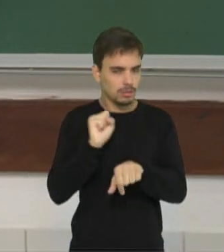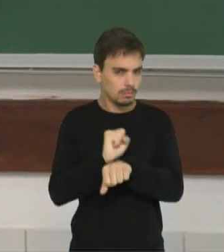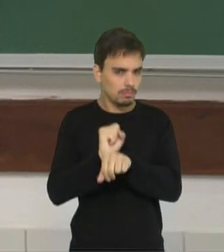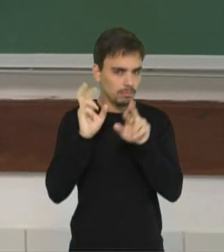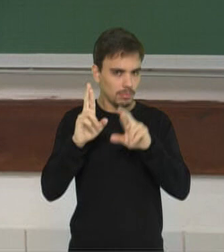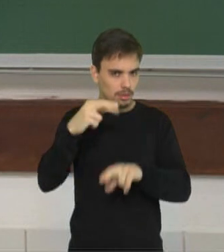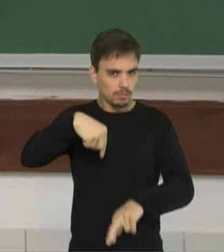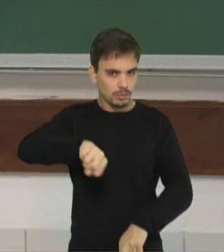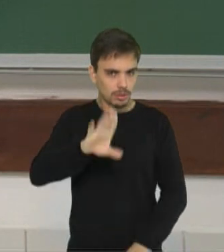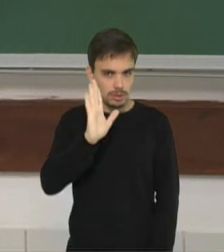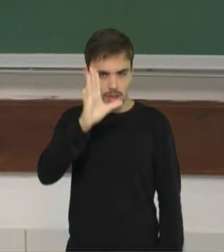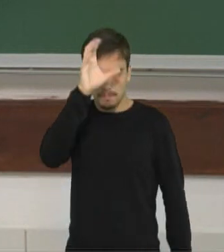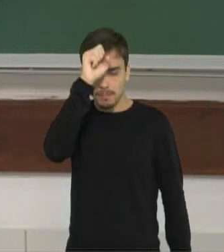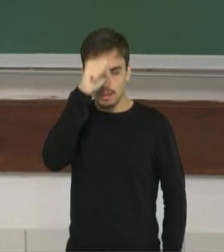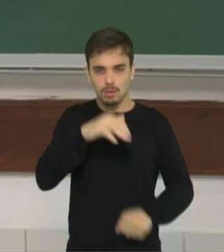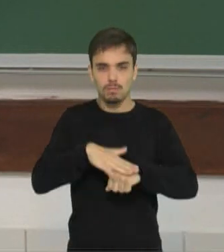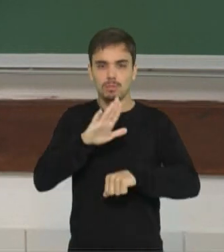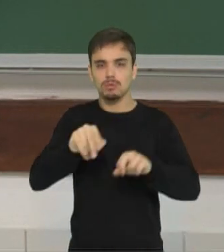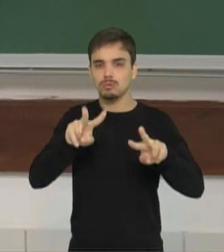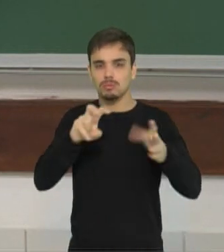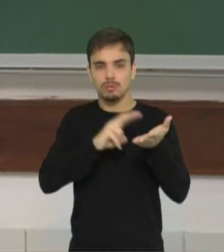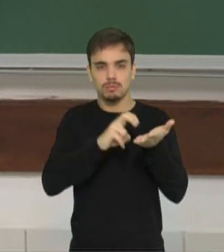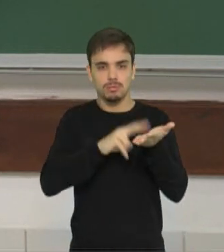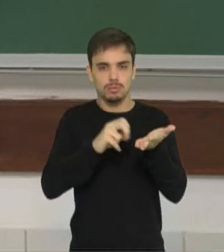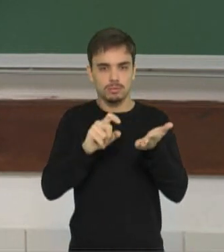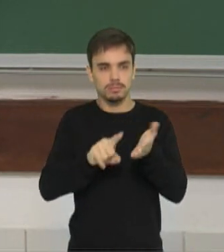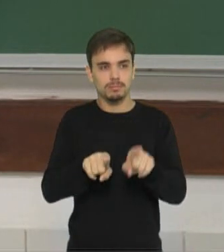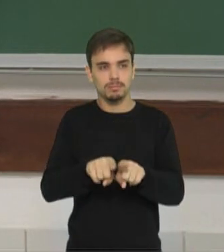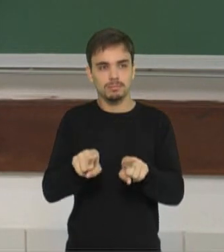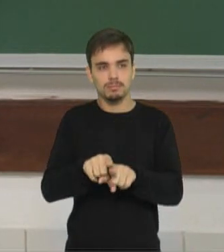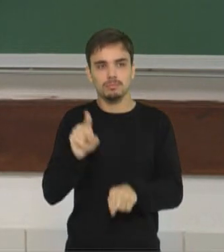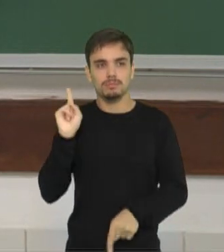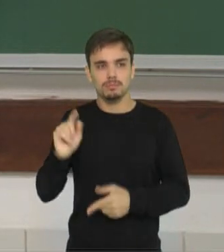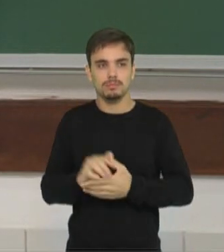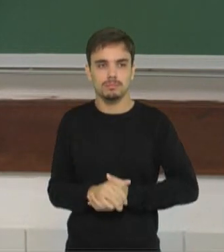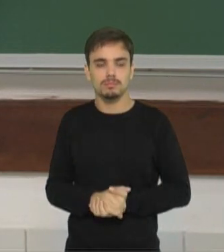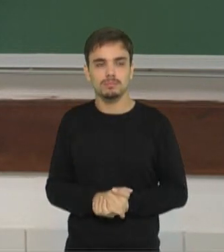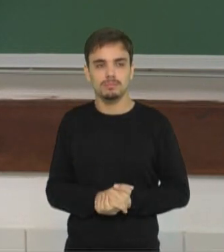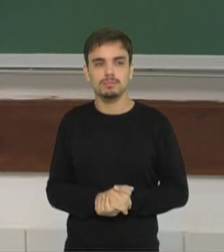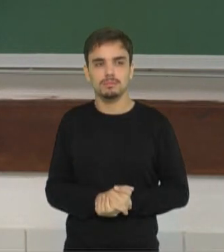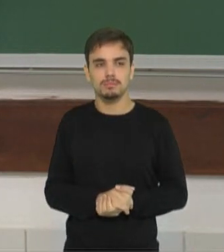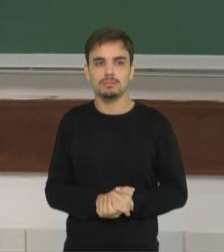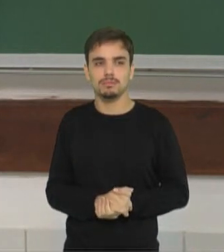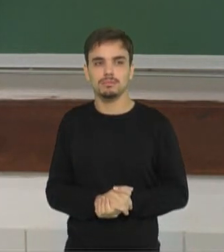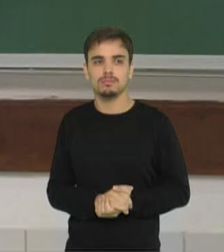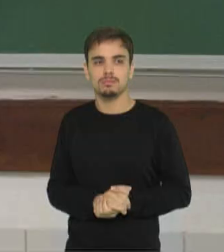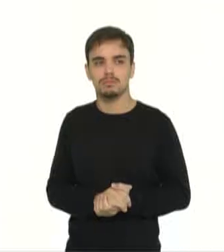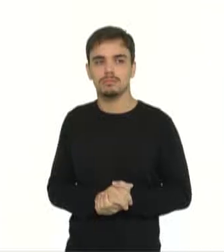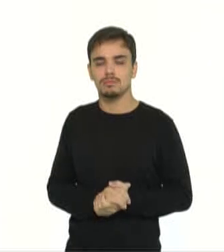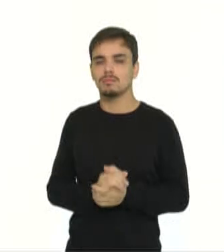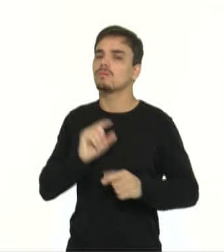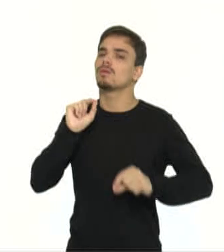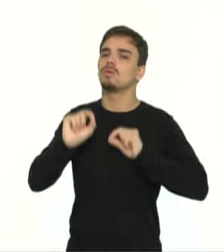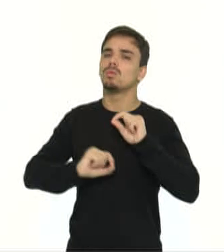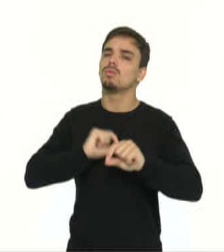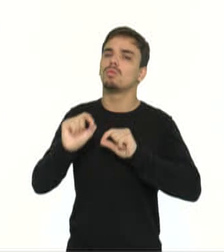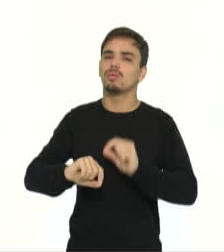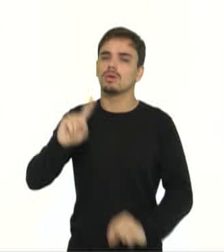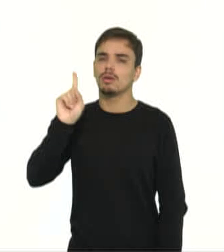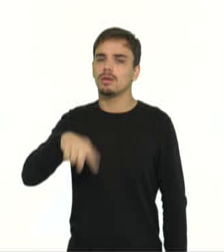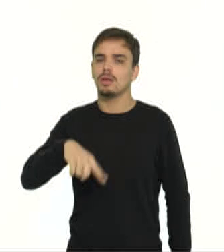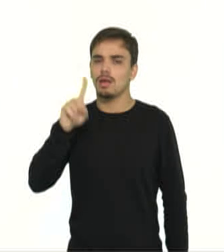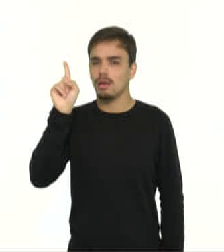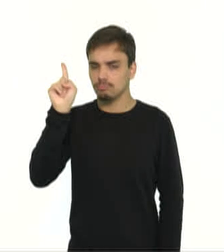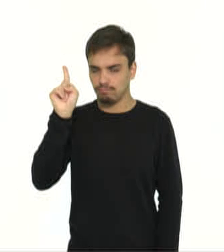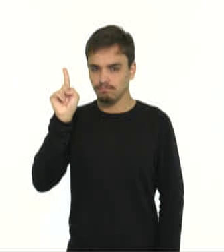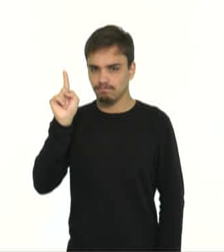vocês já tenham aprendido bastante vocabulário aí de linking words. E começando então, o que é